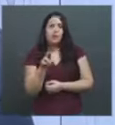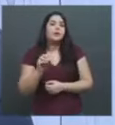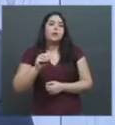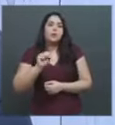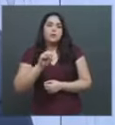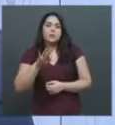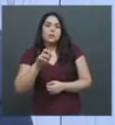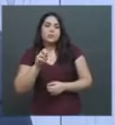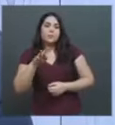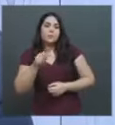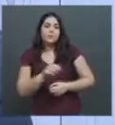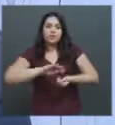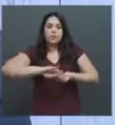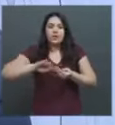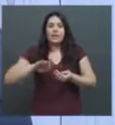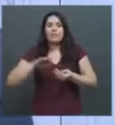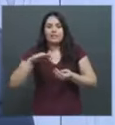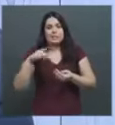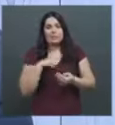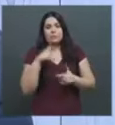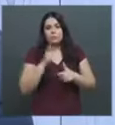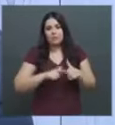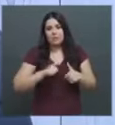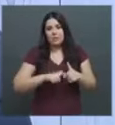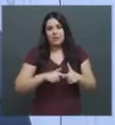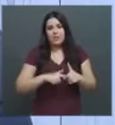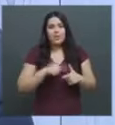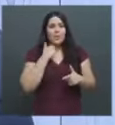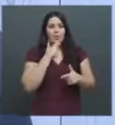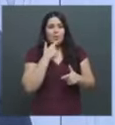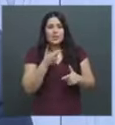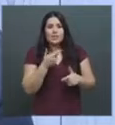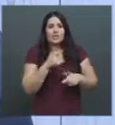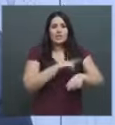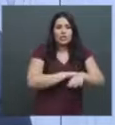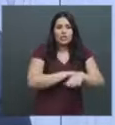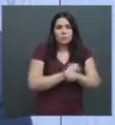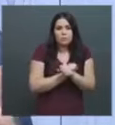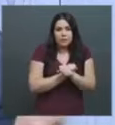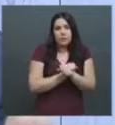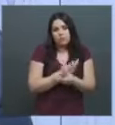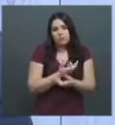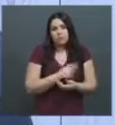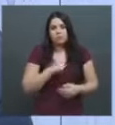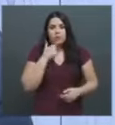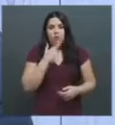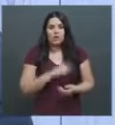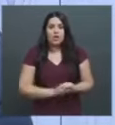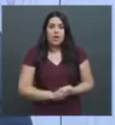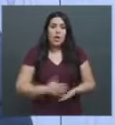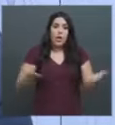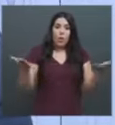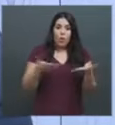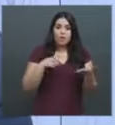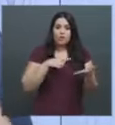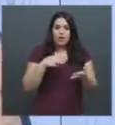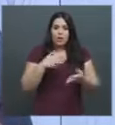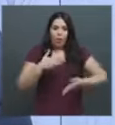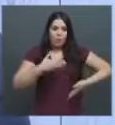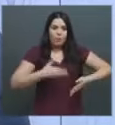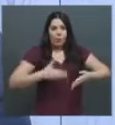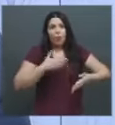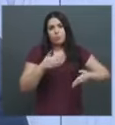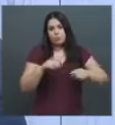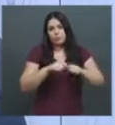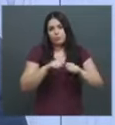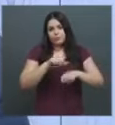esse paciente ficava com dificuldade de ter controle urinário. Hoje, com a evolução técnica, hoje já se faz até com robô a cirurgia, né?